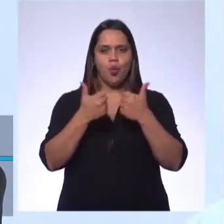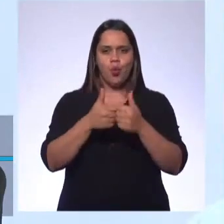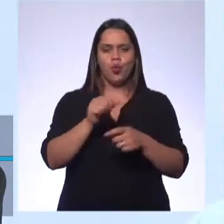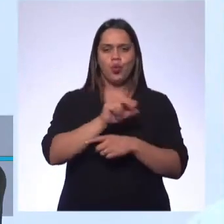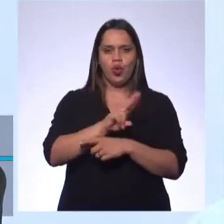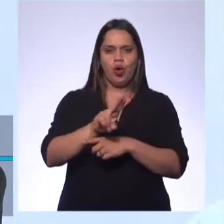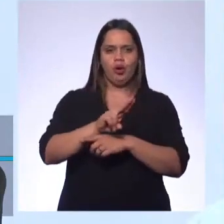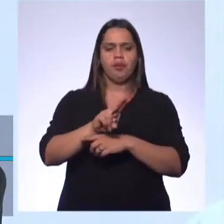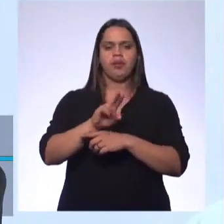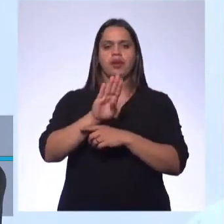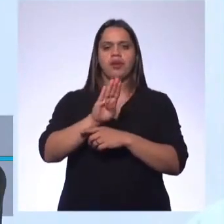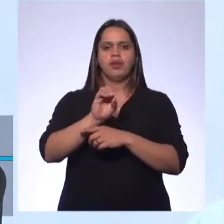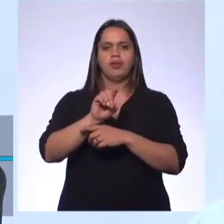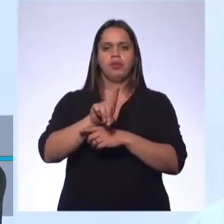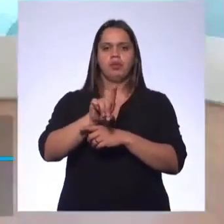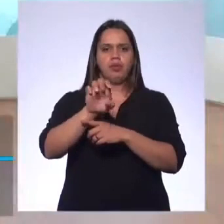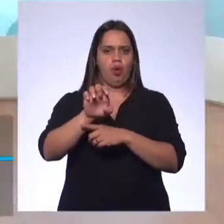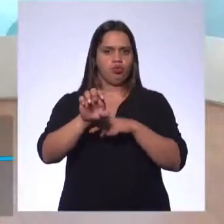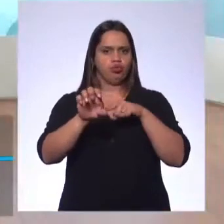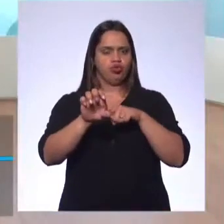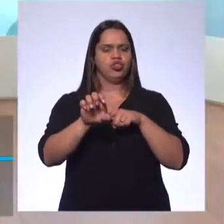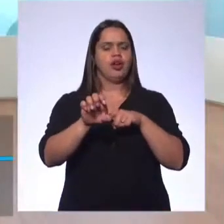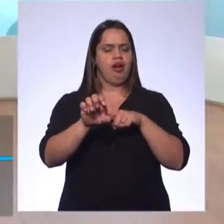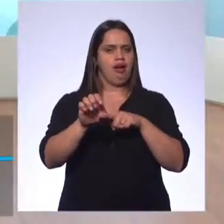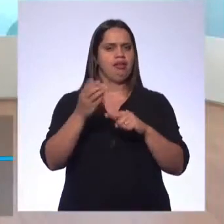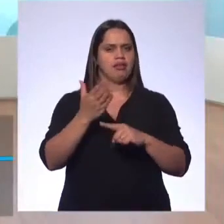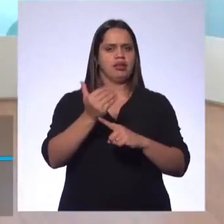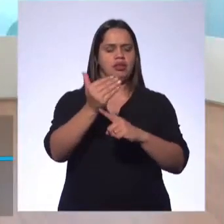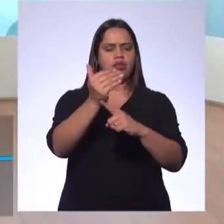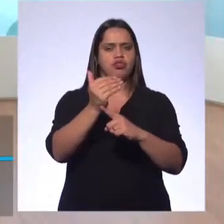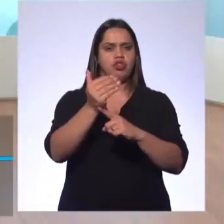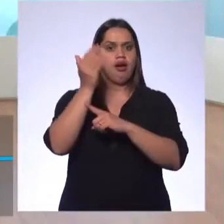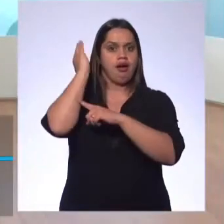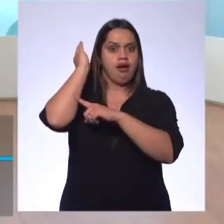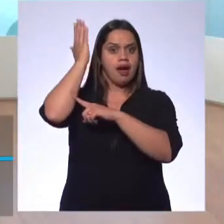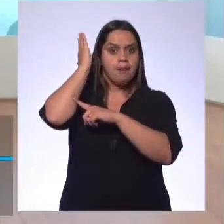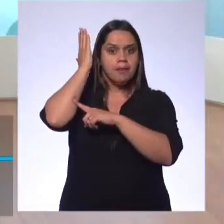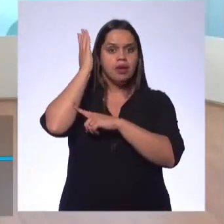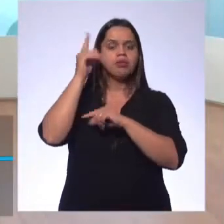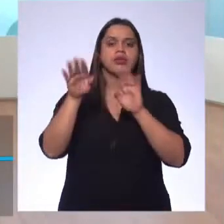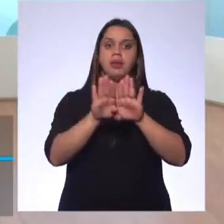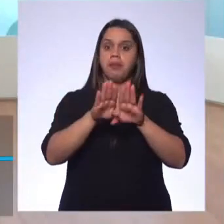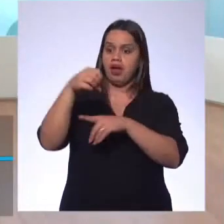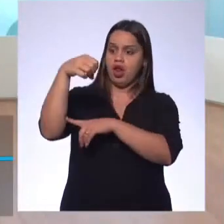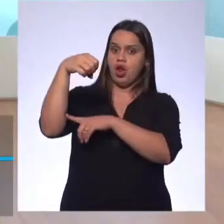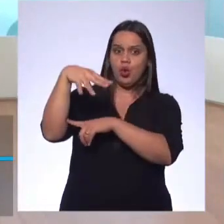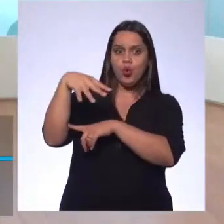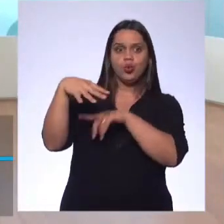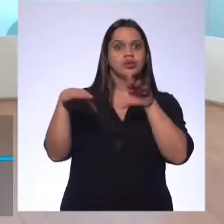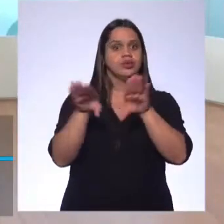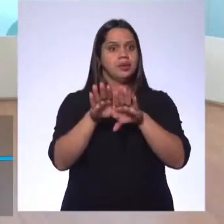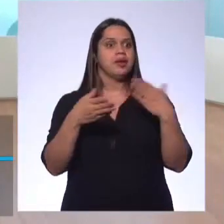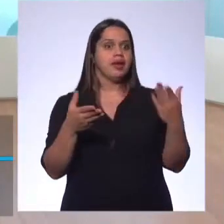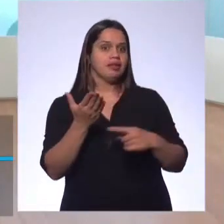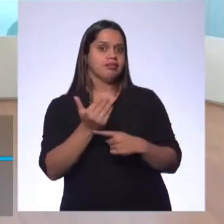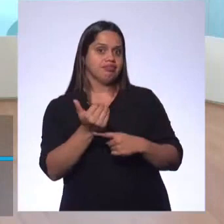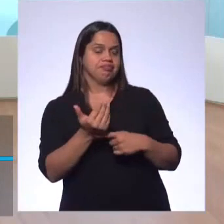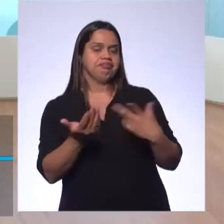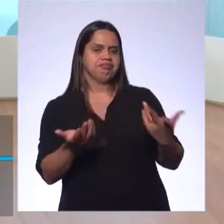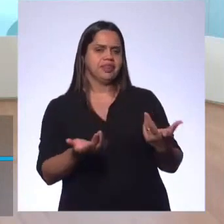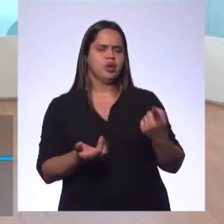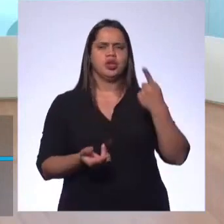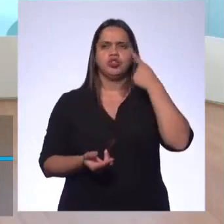O caminhão era uma tudo era uma tecnologia, né? A luz, né, elétrica era tecnologia, já era, né? Pensa